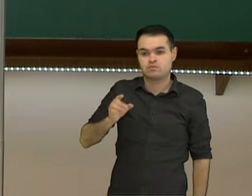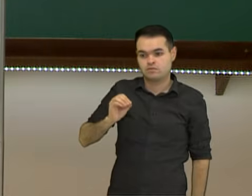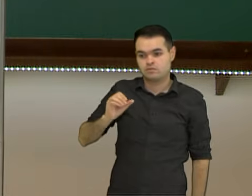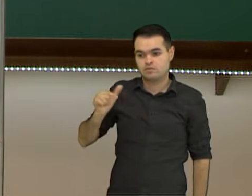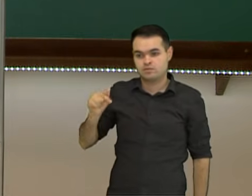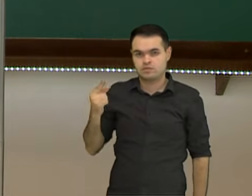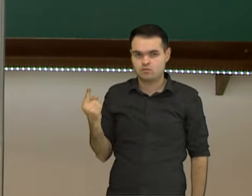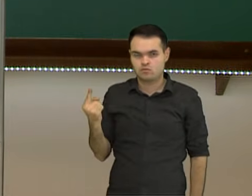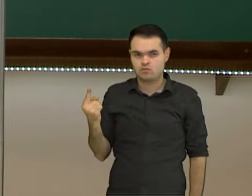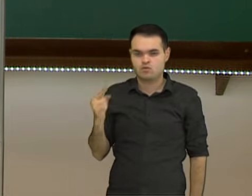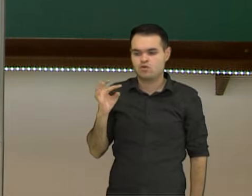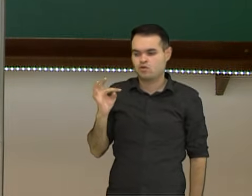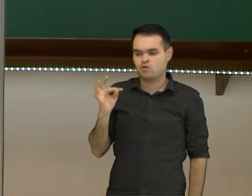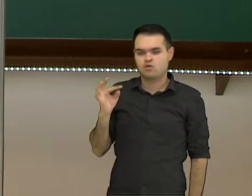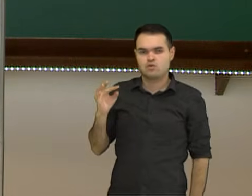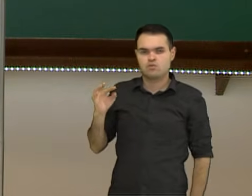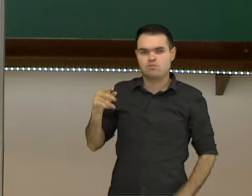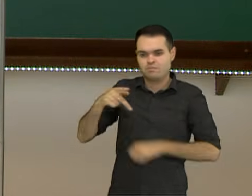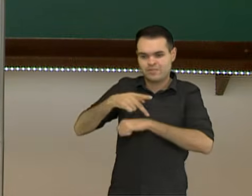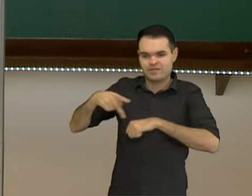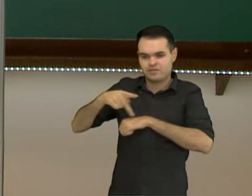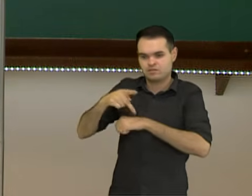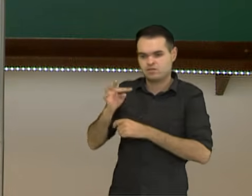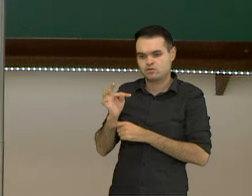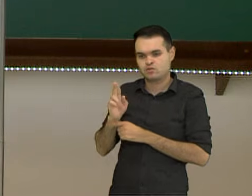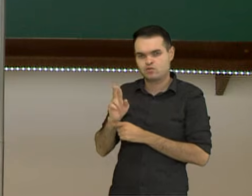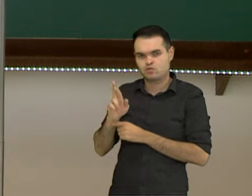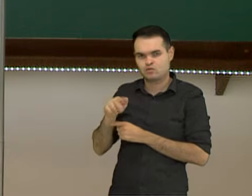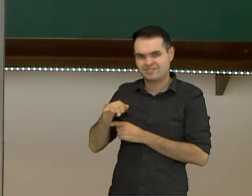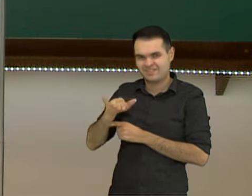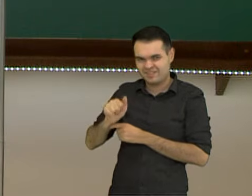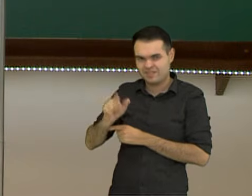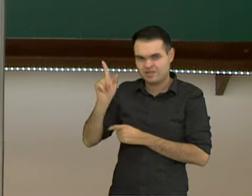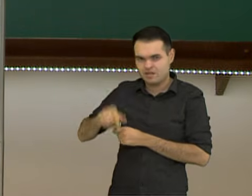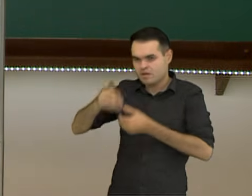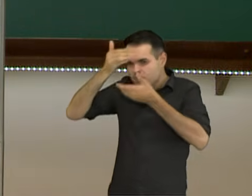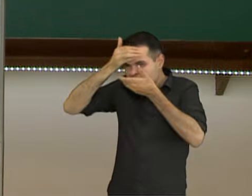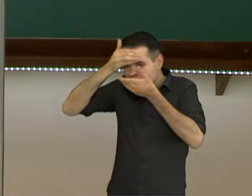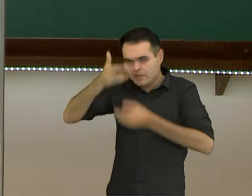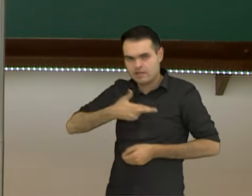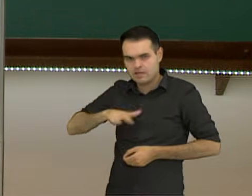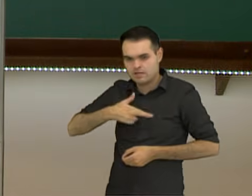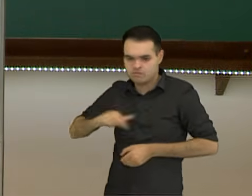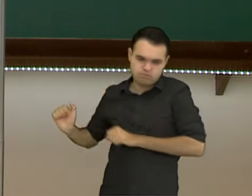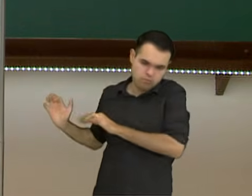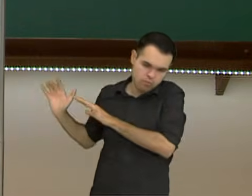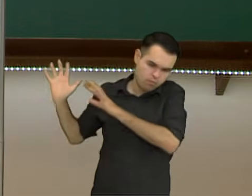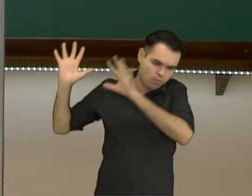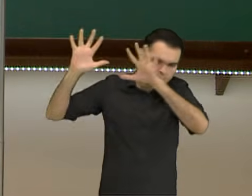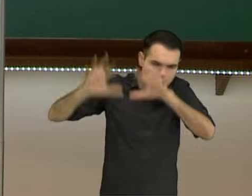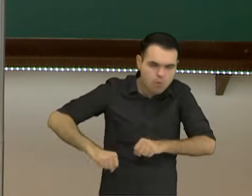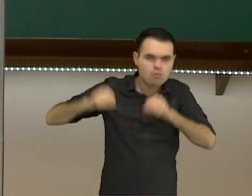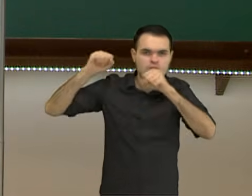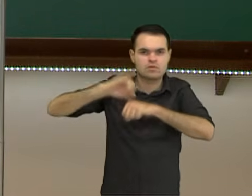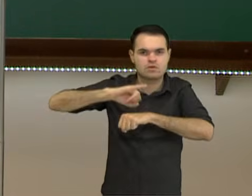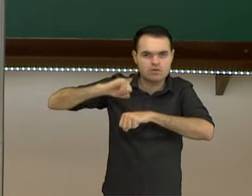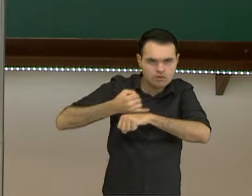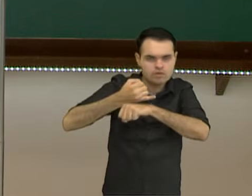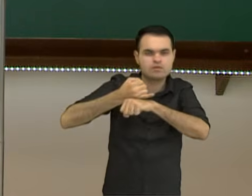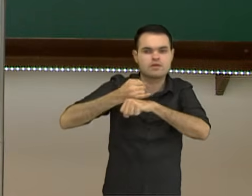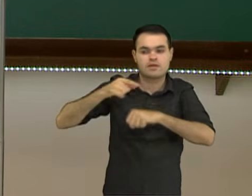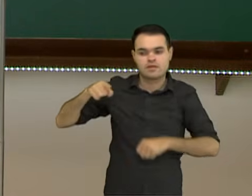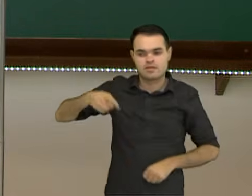os turcos, né, habitantes da Turquia de religião muçulmana, conquistaram a cidade de Jerusalém e